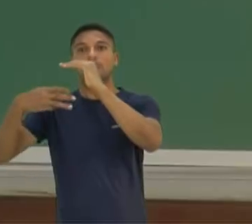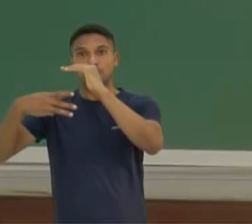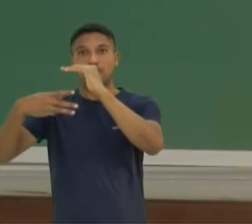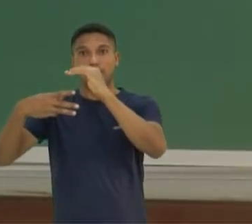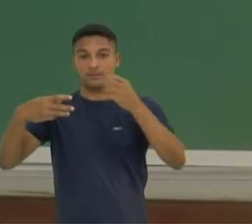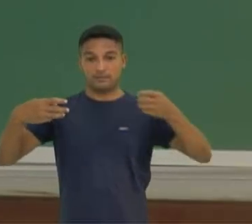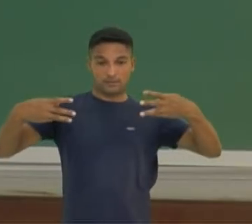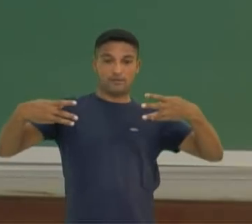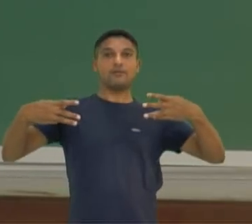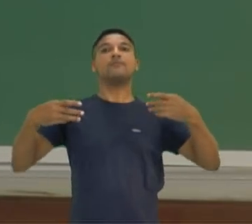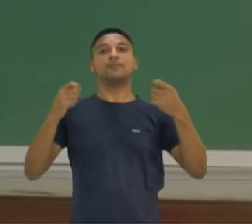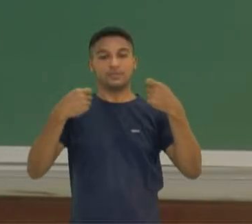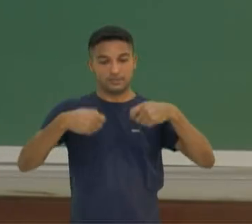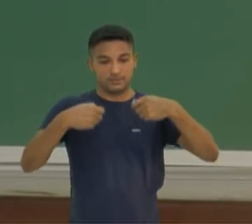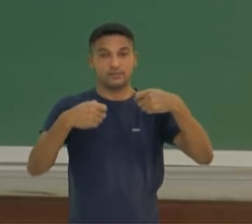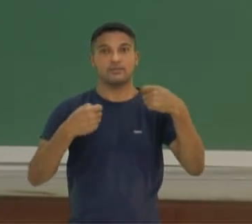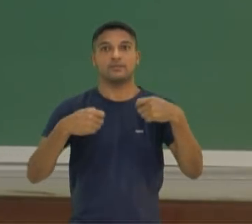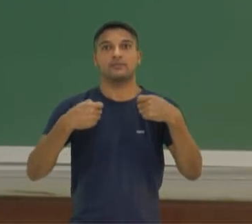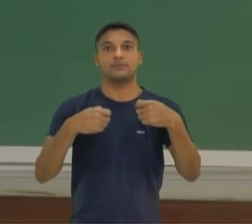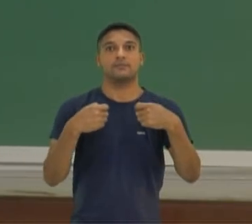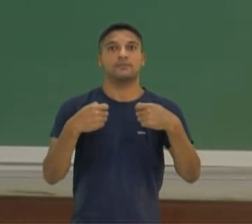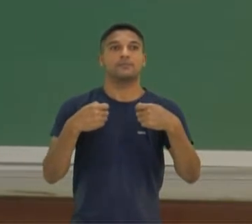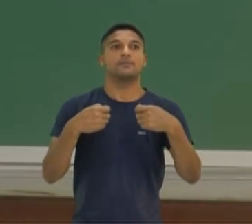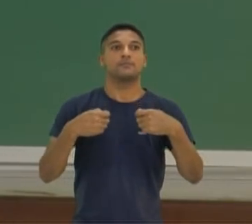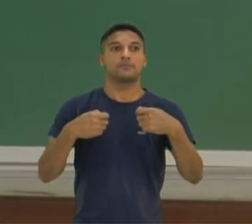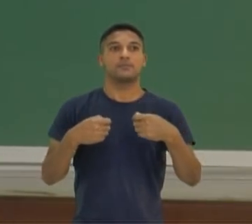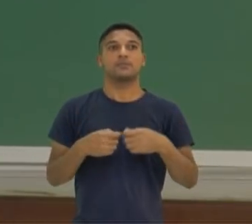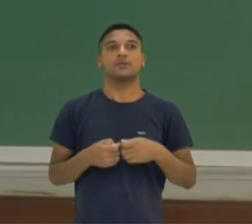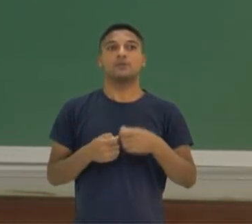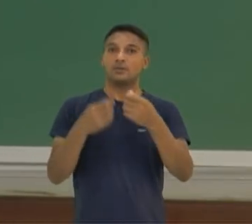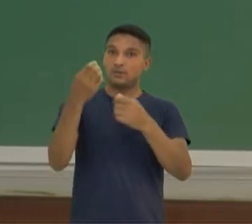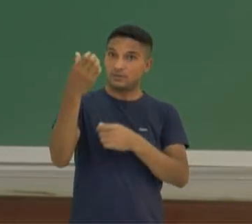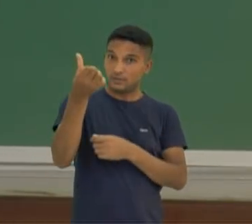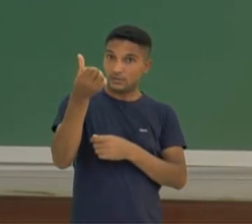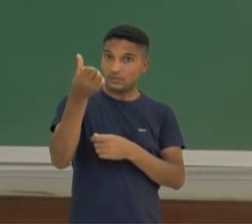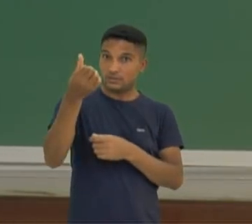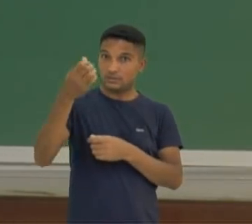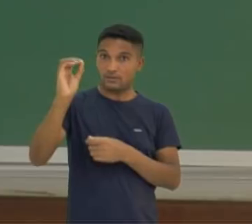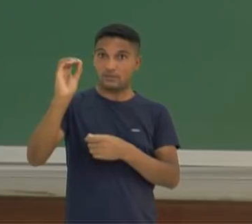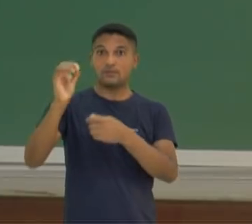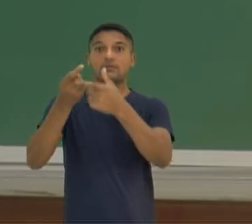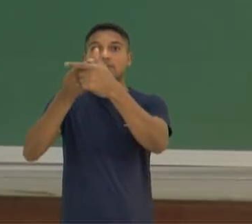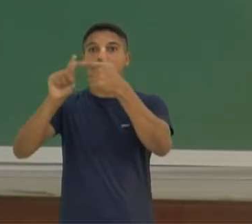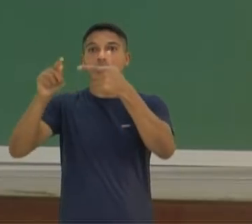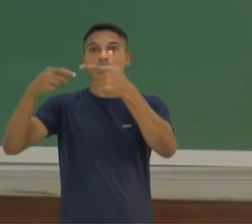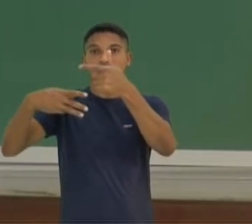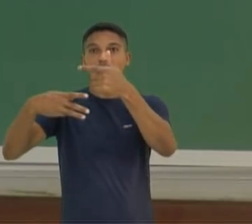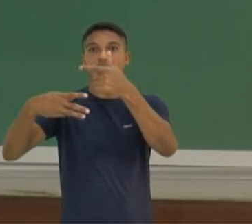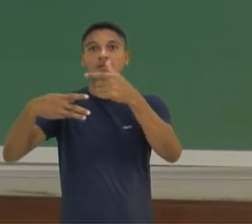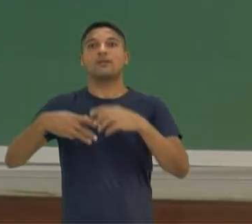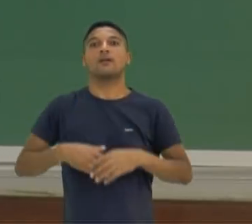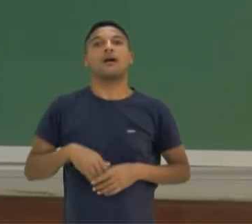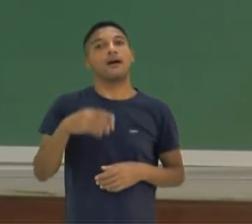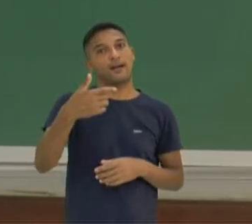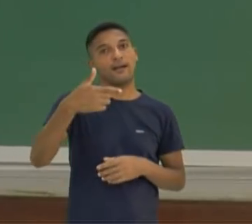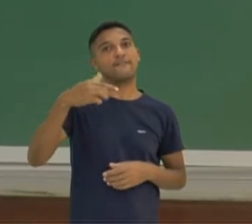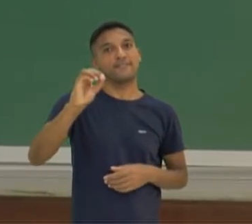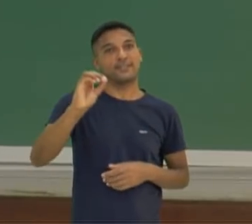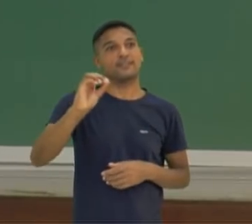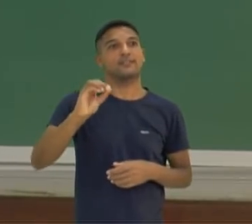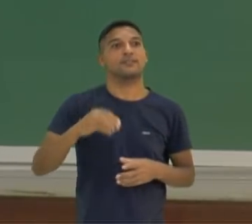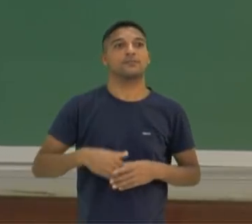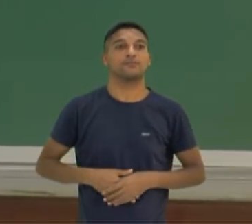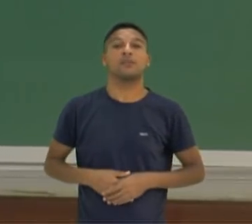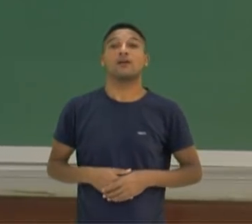igualdade, eu também vou dividir por 3. Então, 60 divididos por 3, eu tenho que é 20. Então,